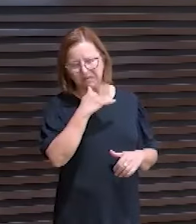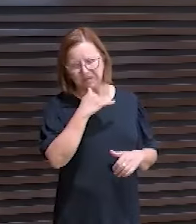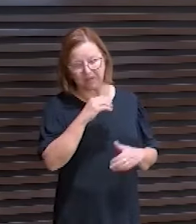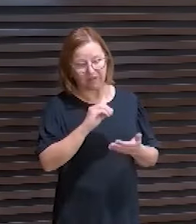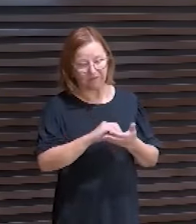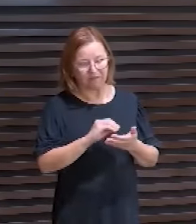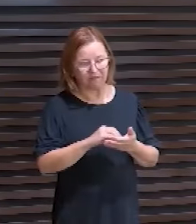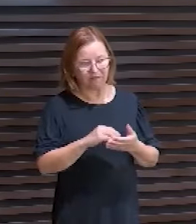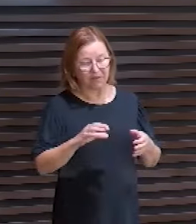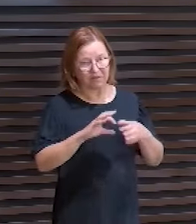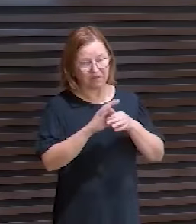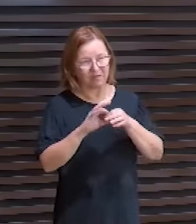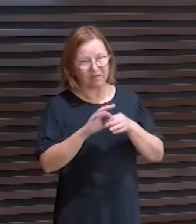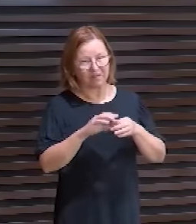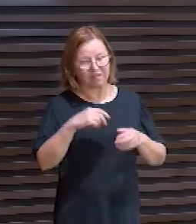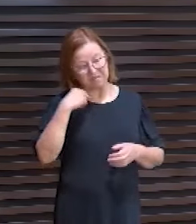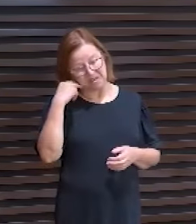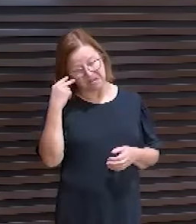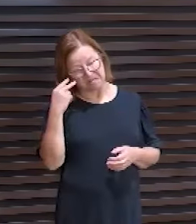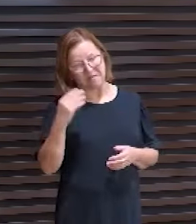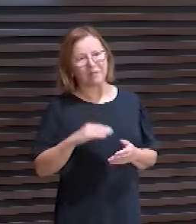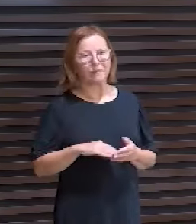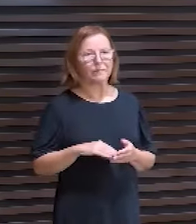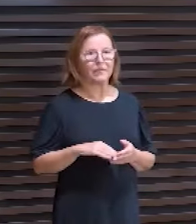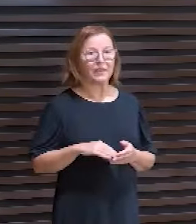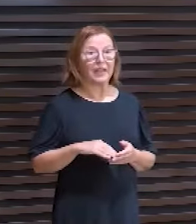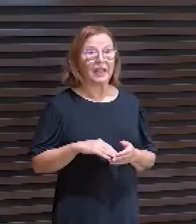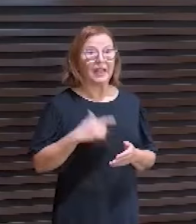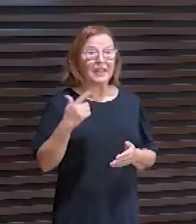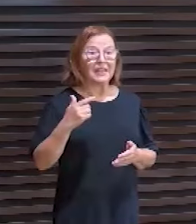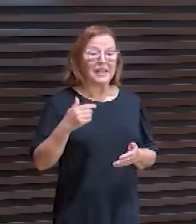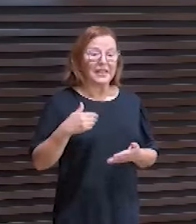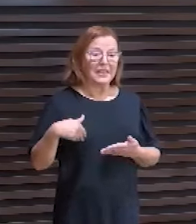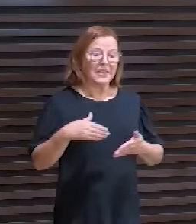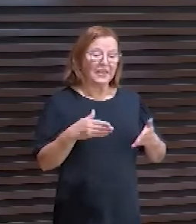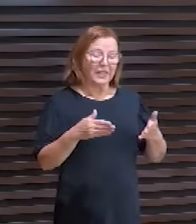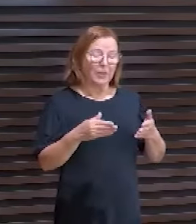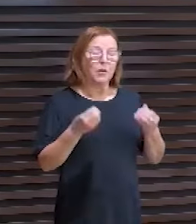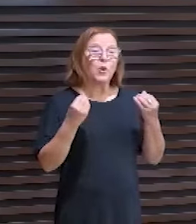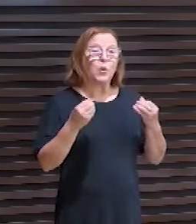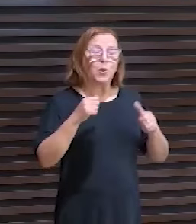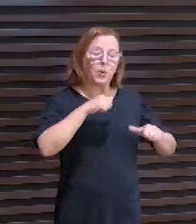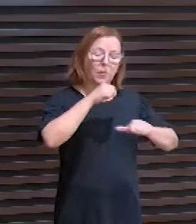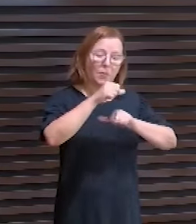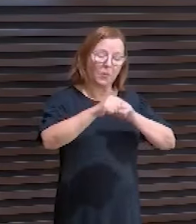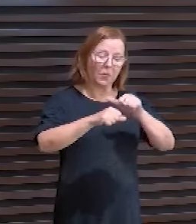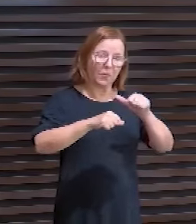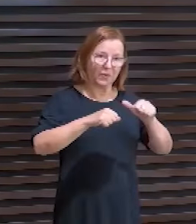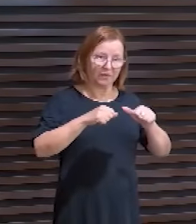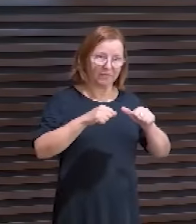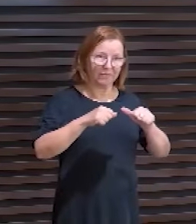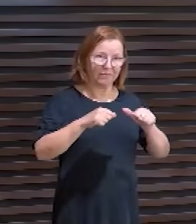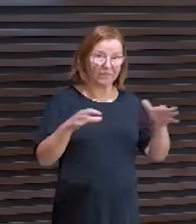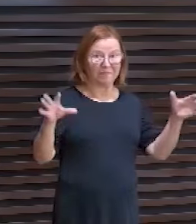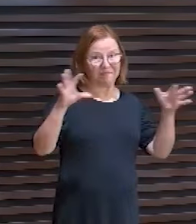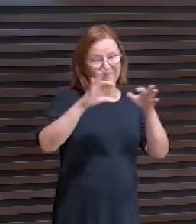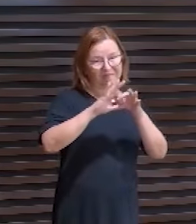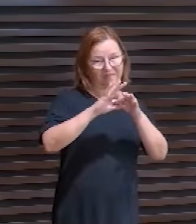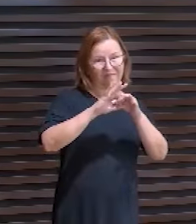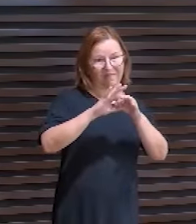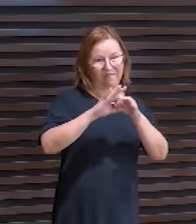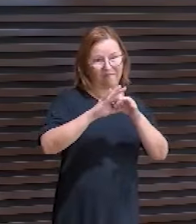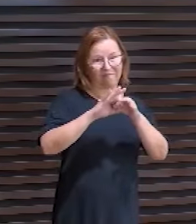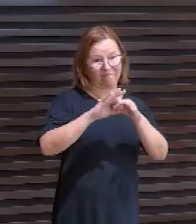tornar-se árido sem saber o caminho da Restauração e por não aguentar o peso da situação muitos se